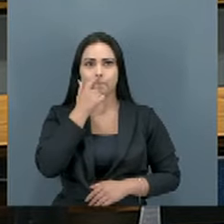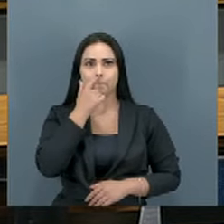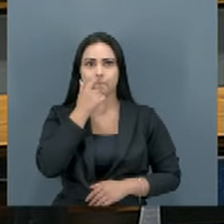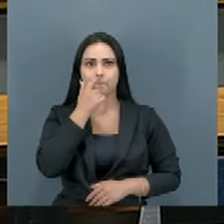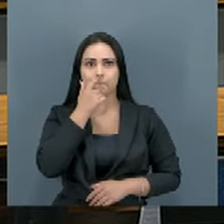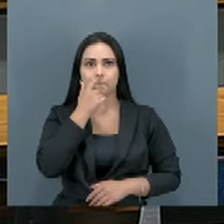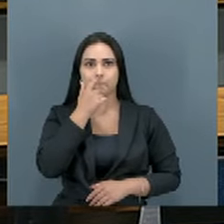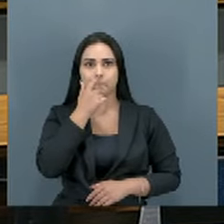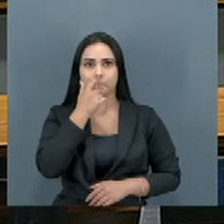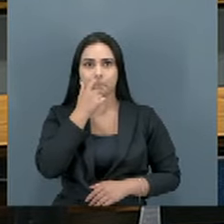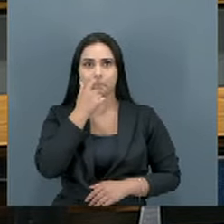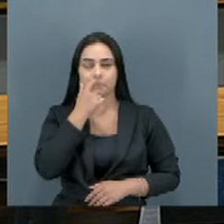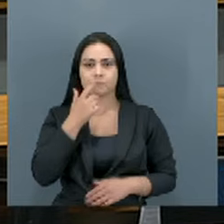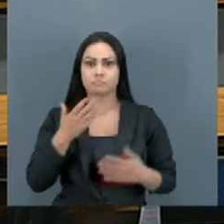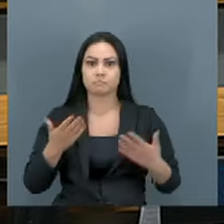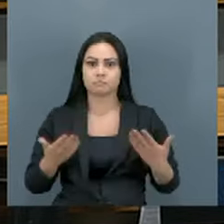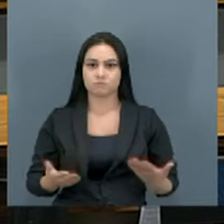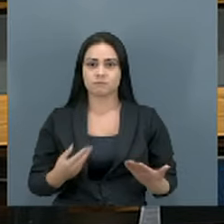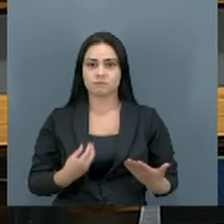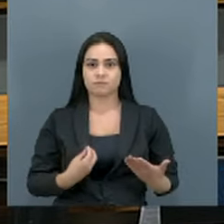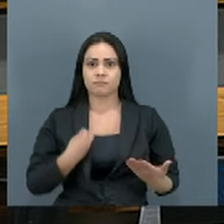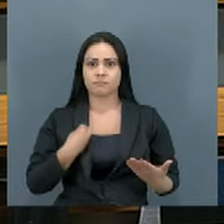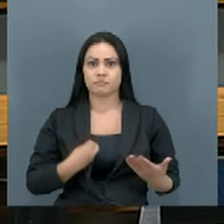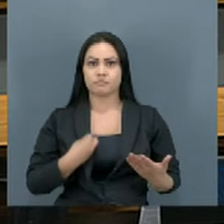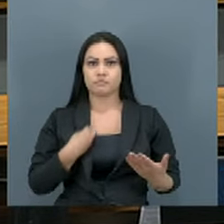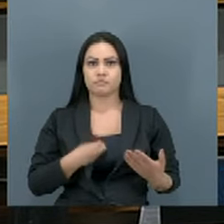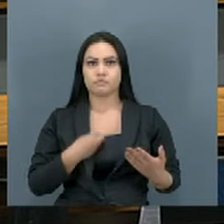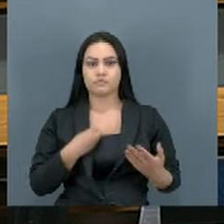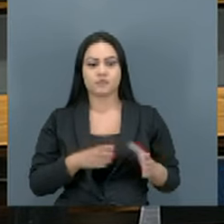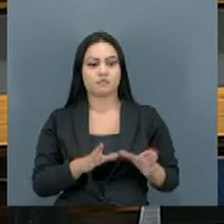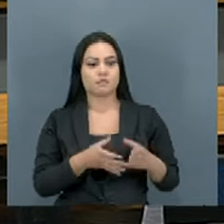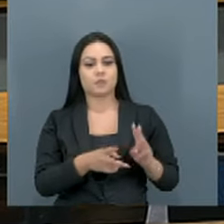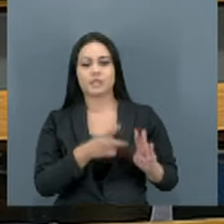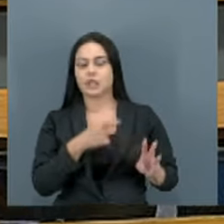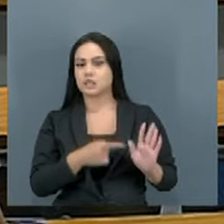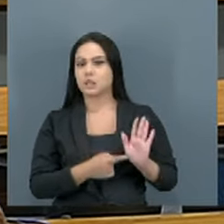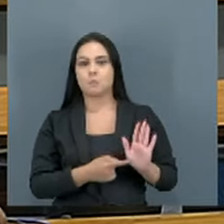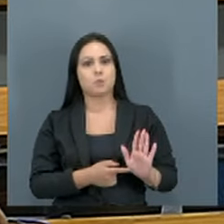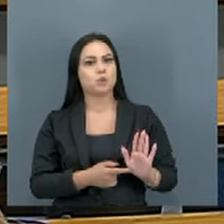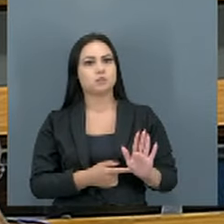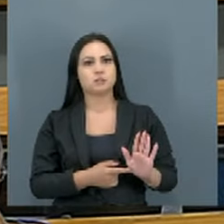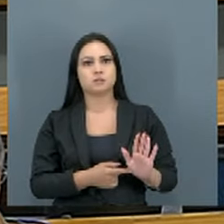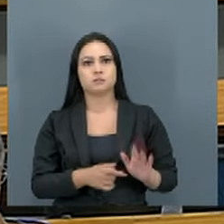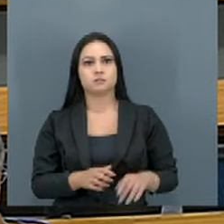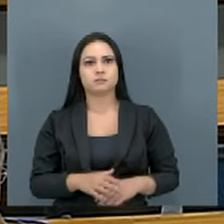Então é isso aí, a vida nas aldeias não mostra. Só para filmar em tudo.